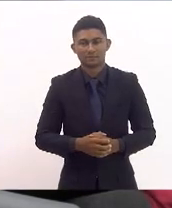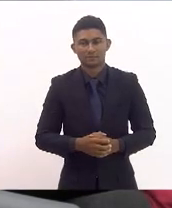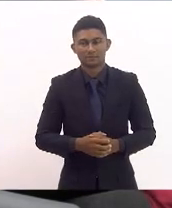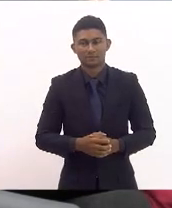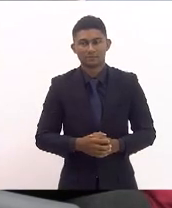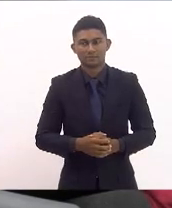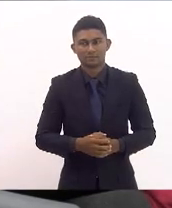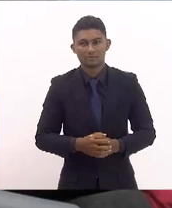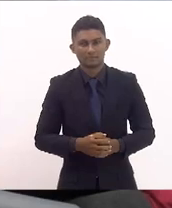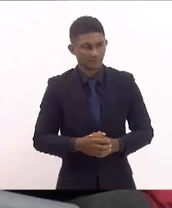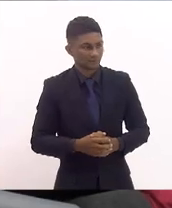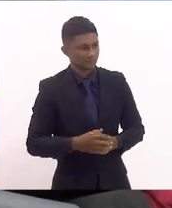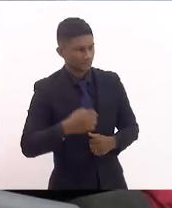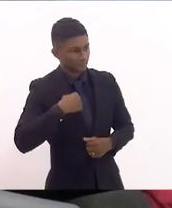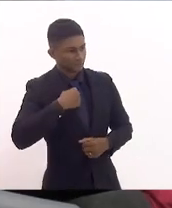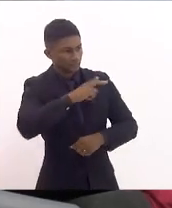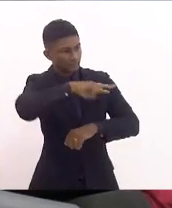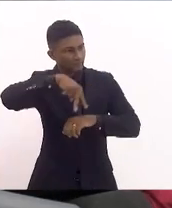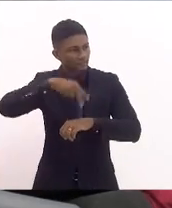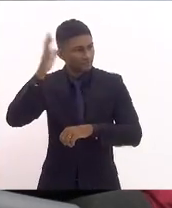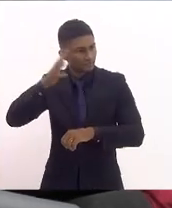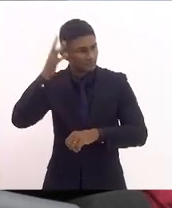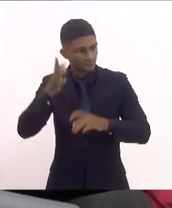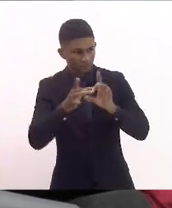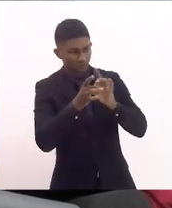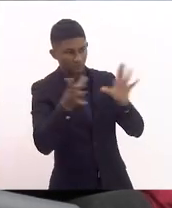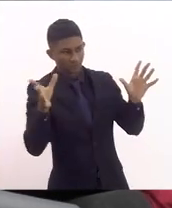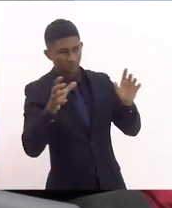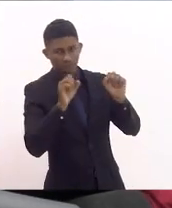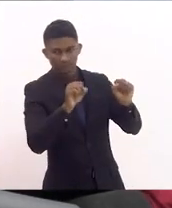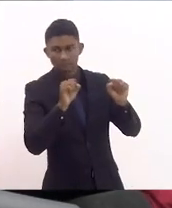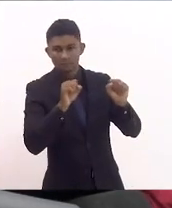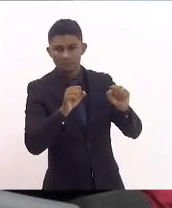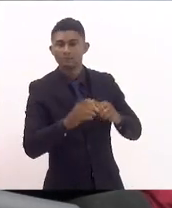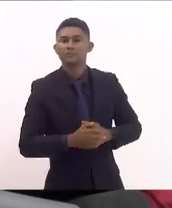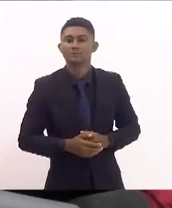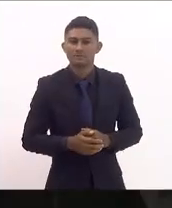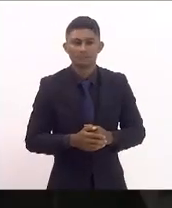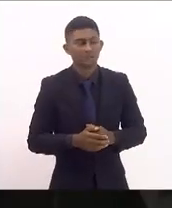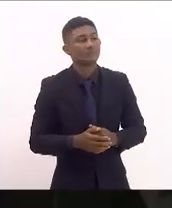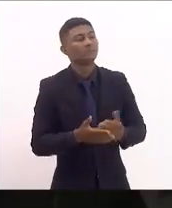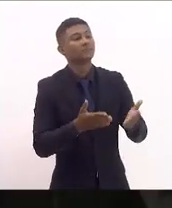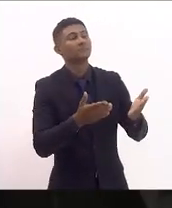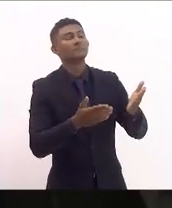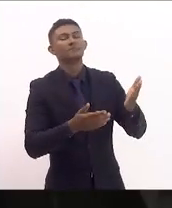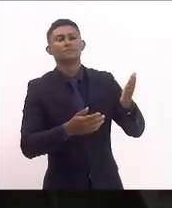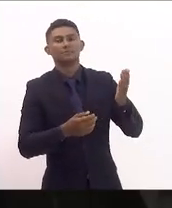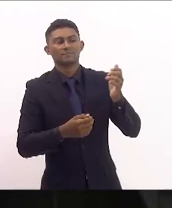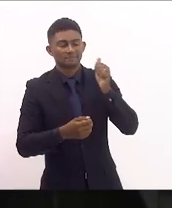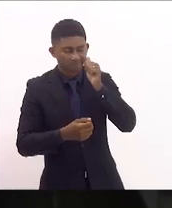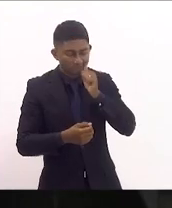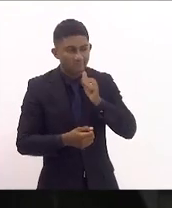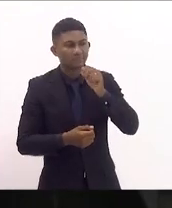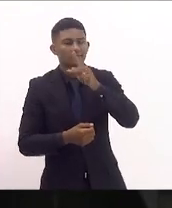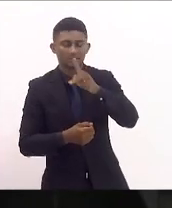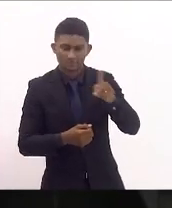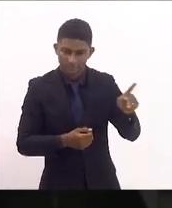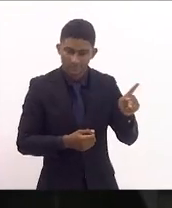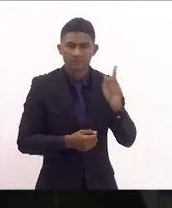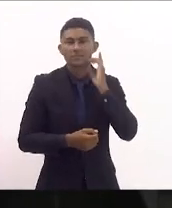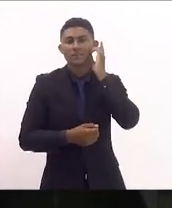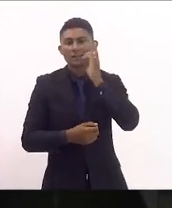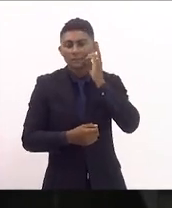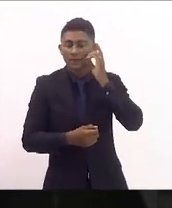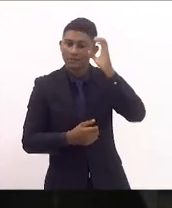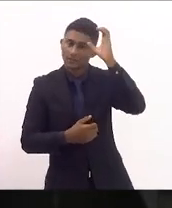a história balada Fala a senhora presidente a senhora Presidente deputada